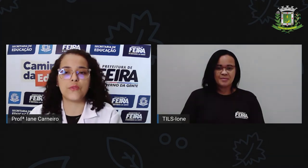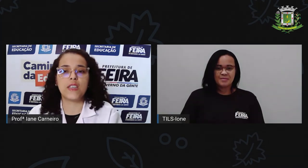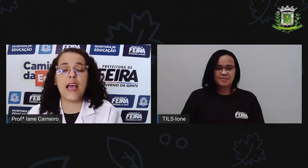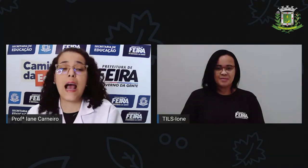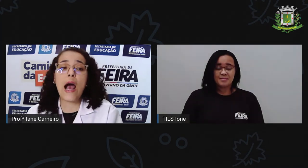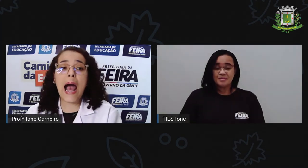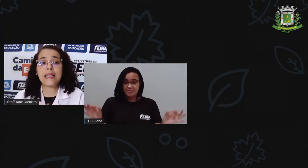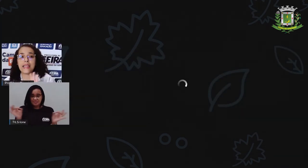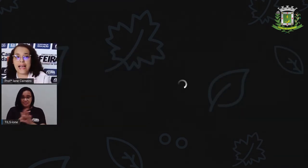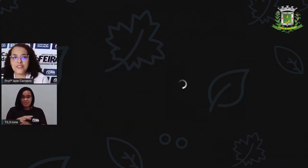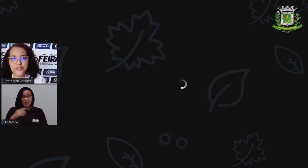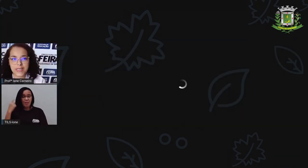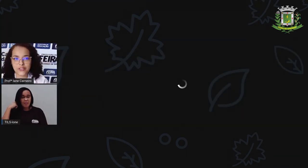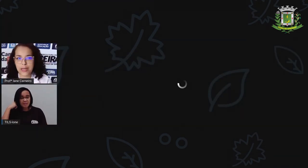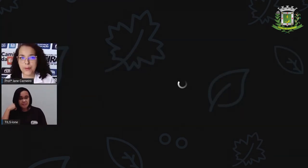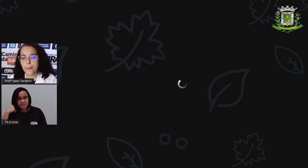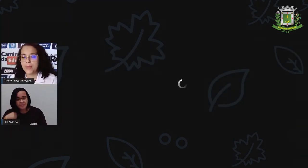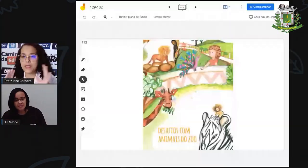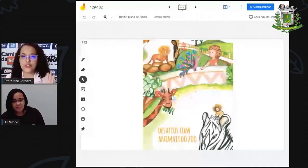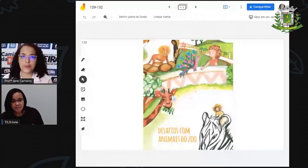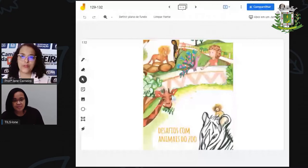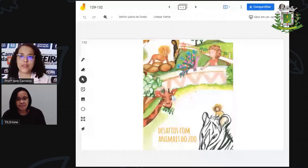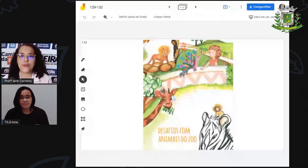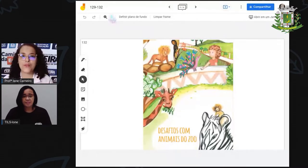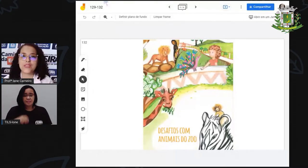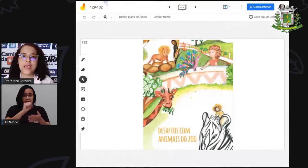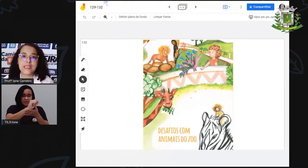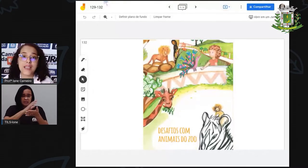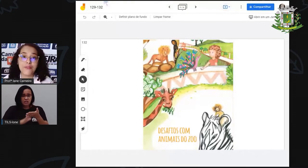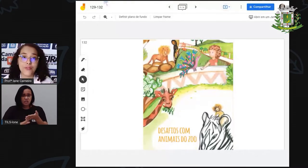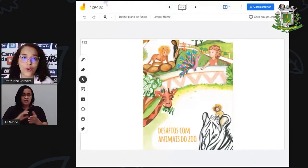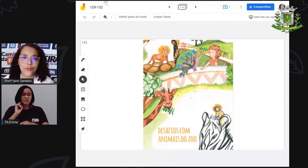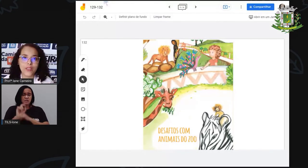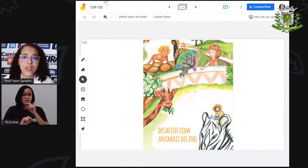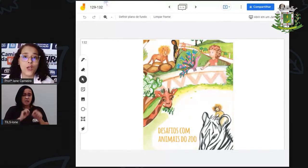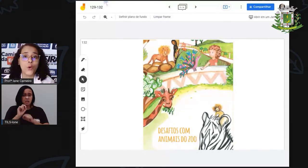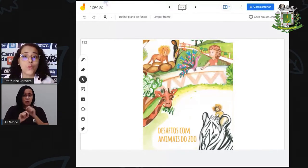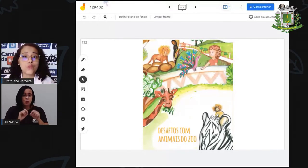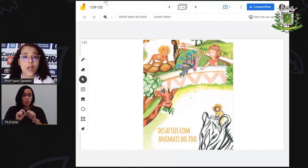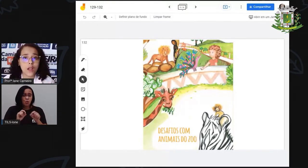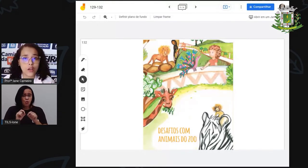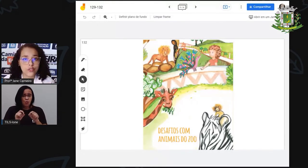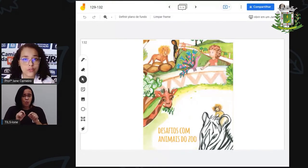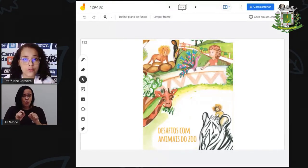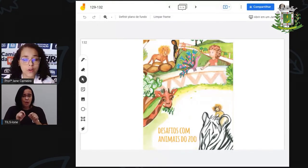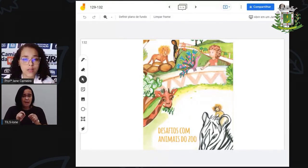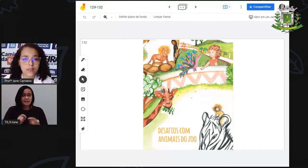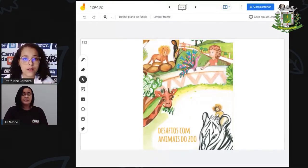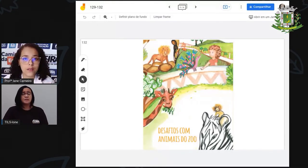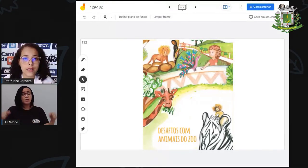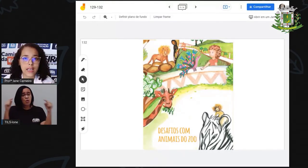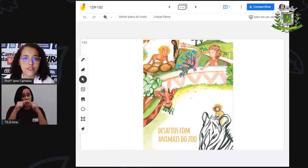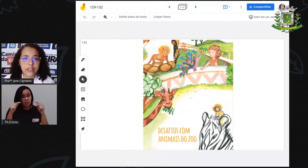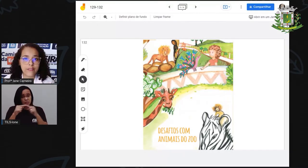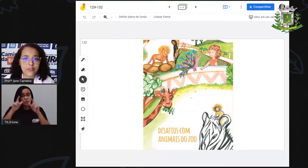Prontinho. A atividade que a Pró planejou para fazer com vocês, ela envolve o zoológico. Olha só. Quem aí já esteve no